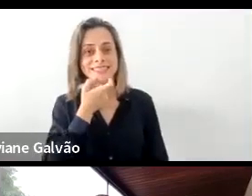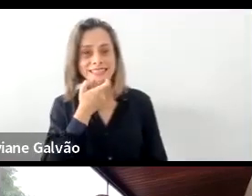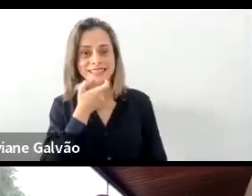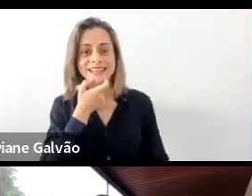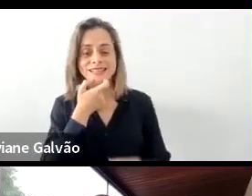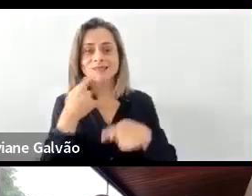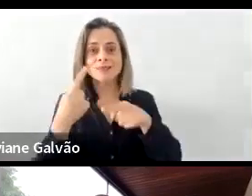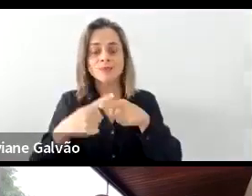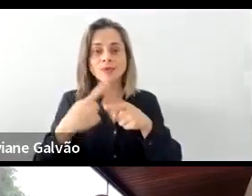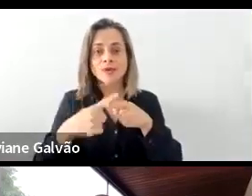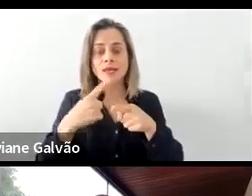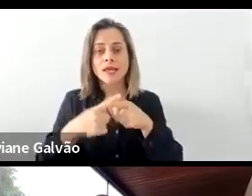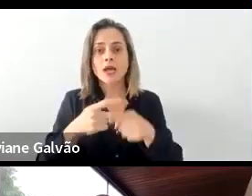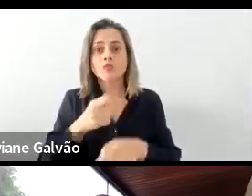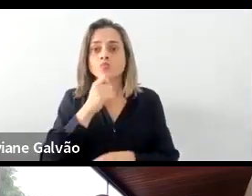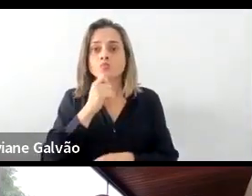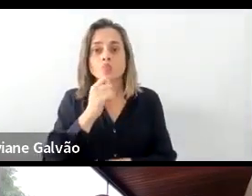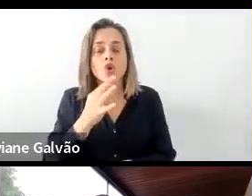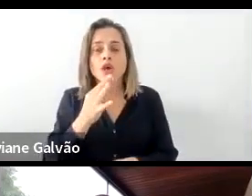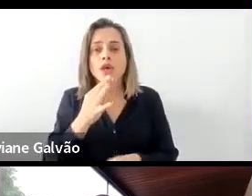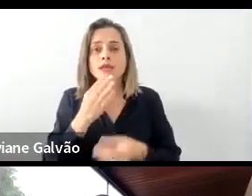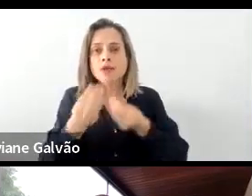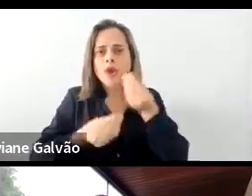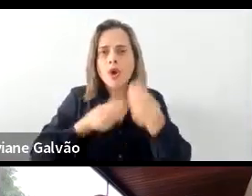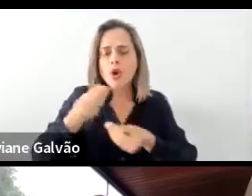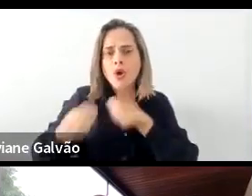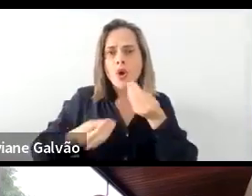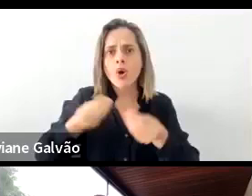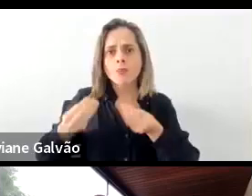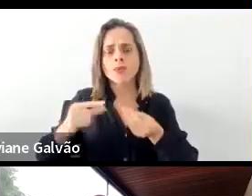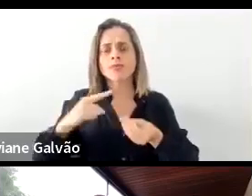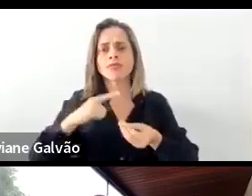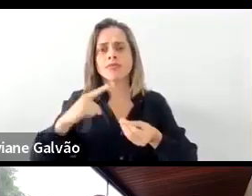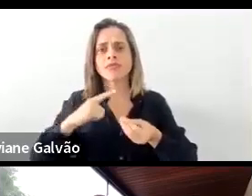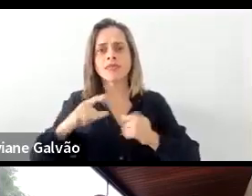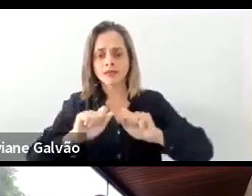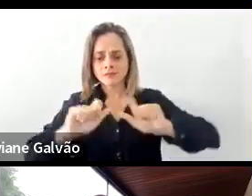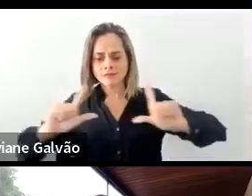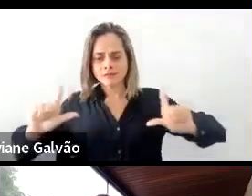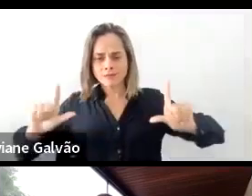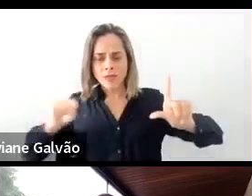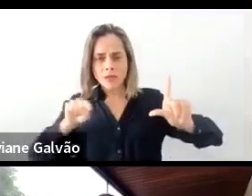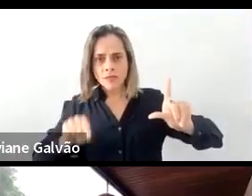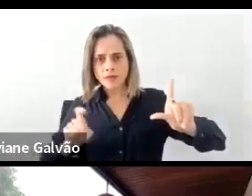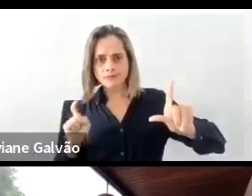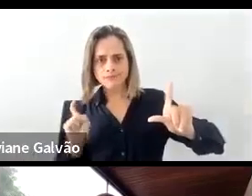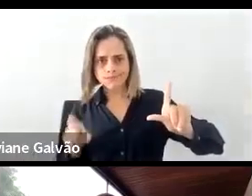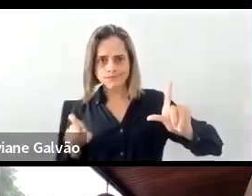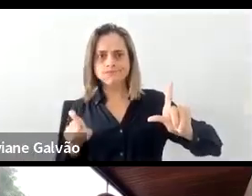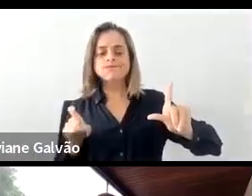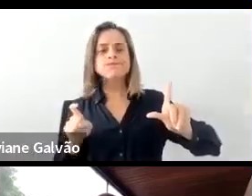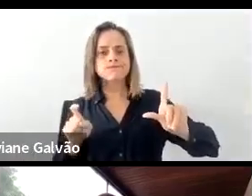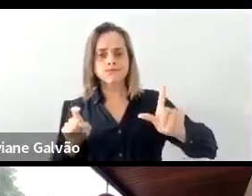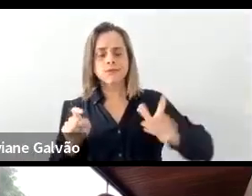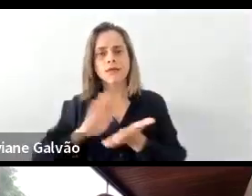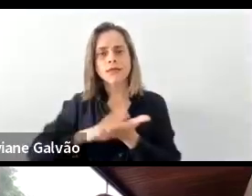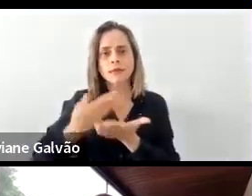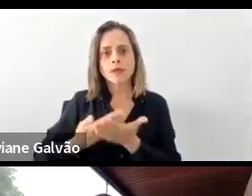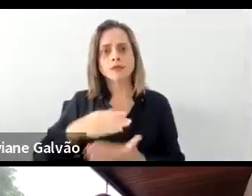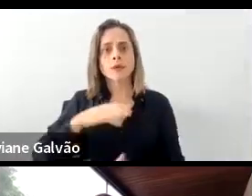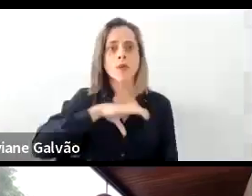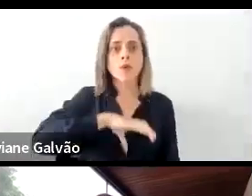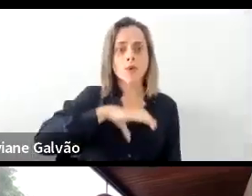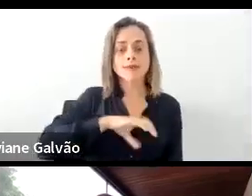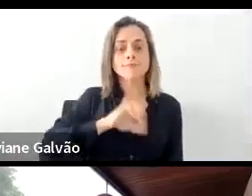pessoas ainda não foram para a sala, então eu estou explicando nas duas línguas. Então, those who need interpretation for